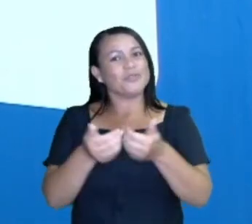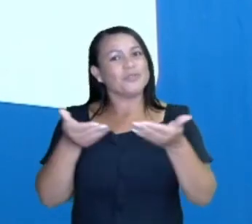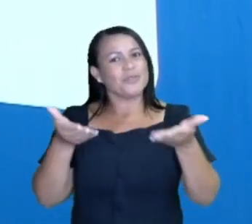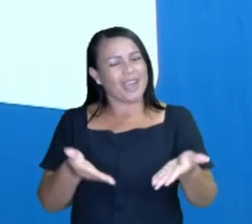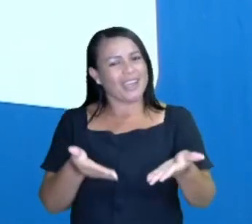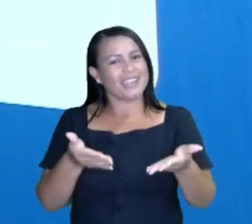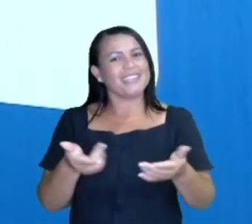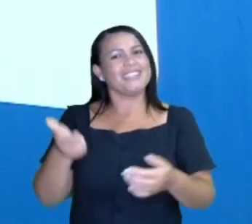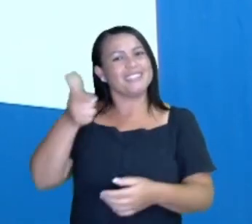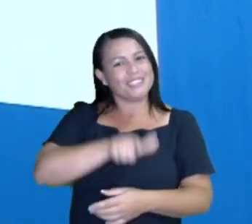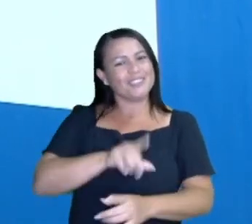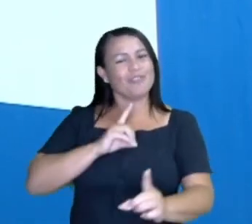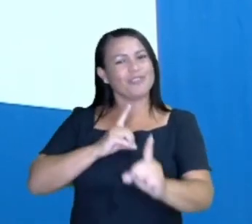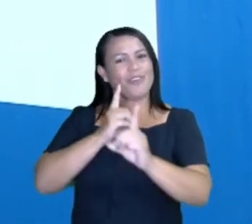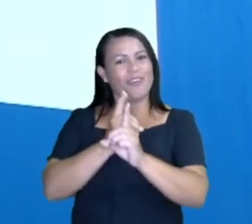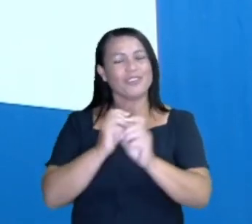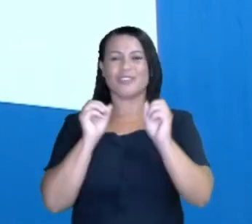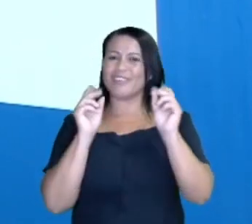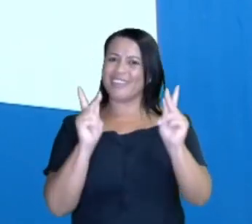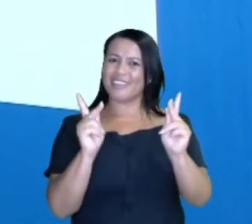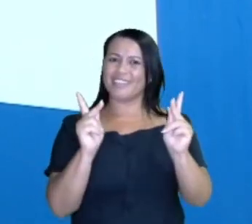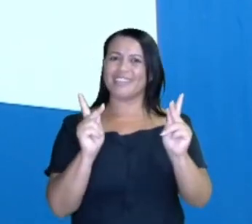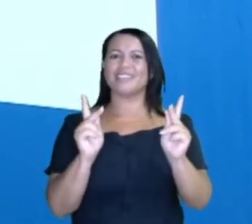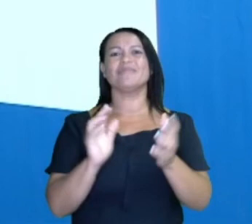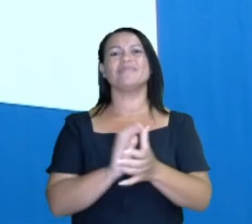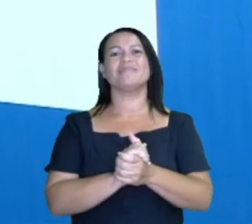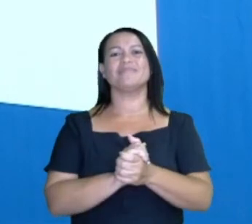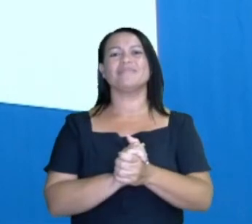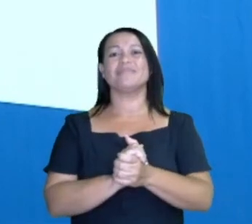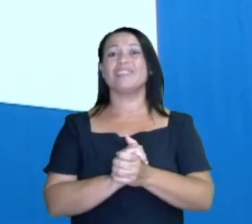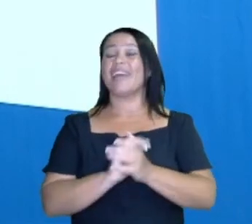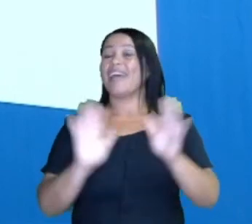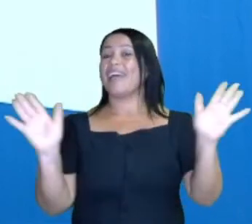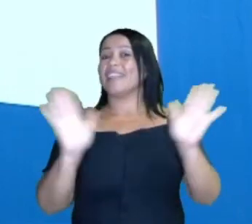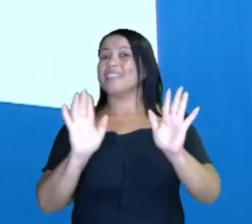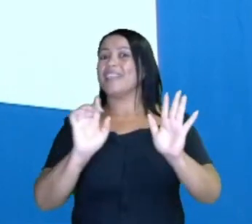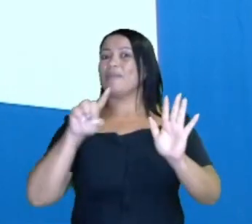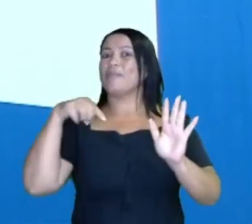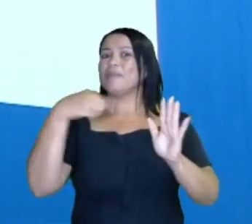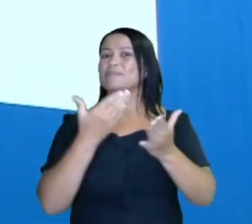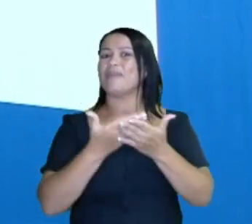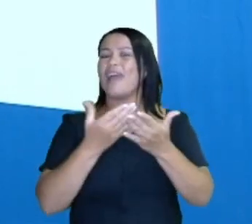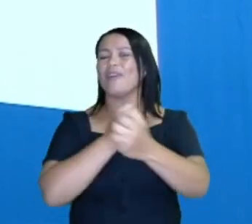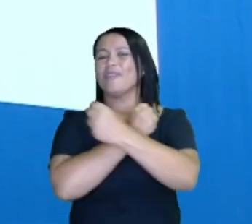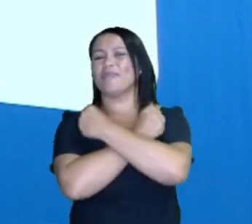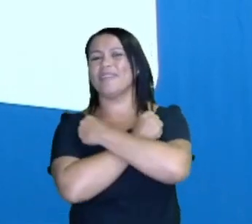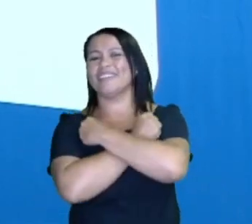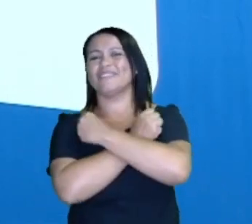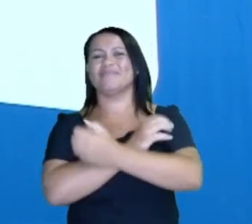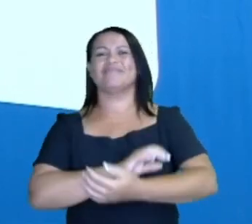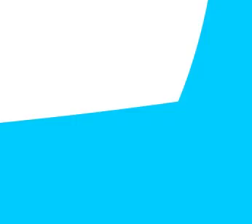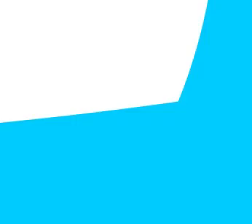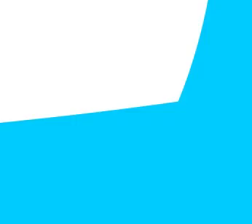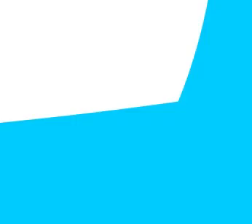em mais um encontro, ok? Então, vamos lá. Até a próxima aula, gente. Um abraço.